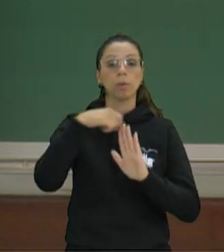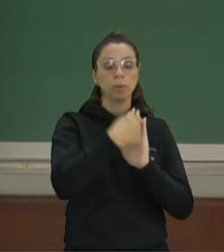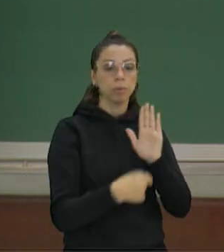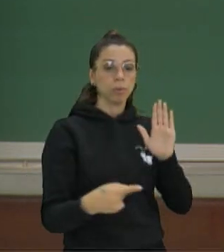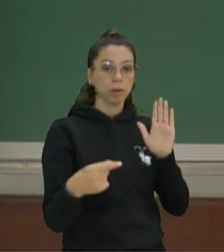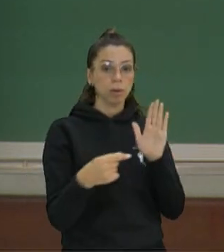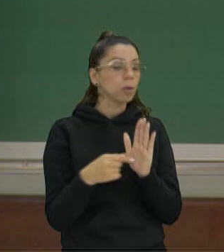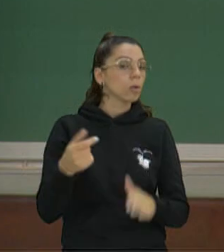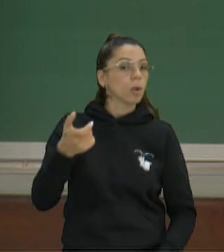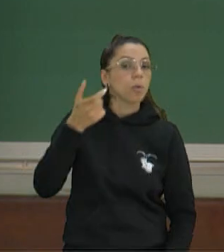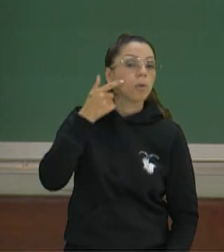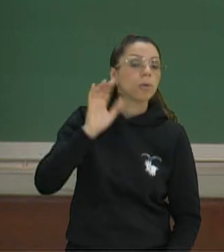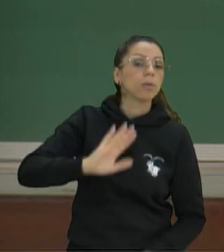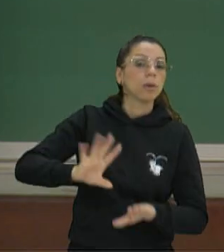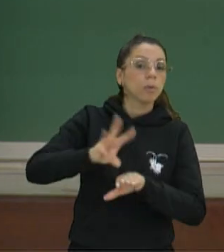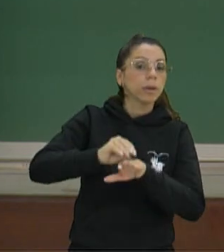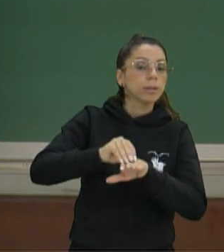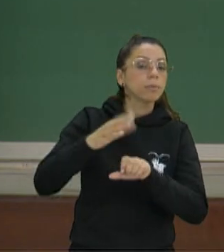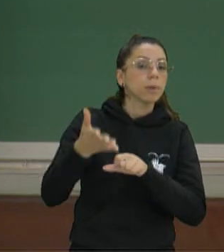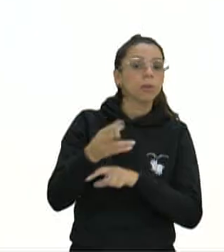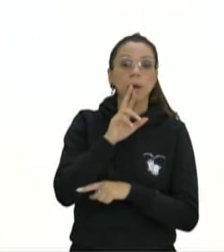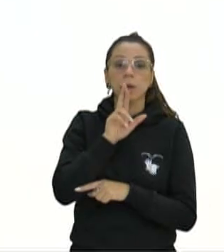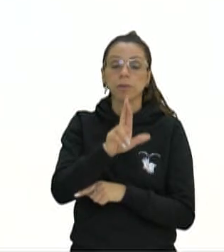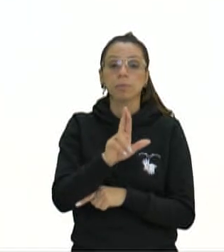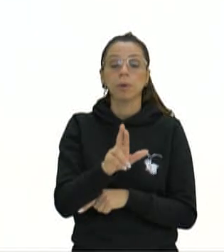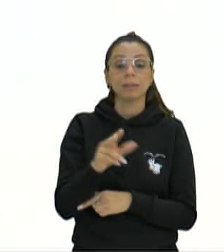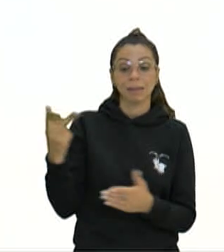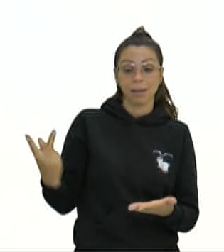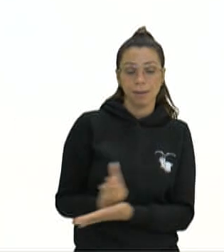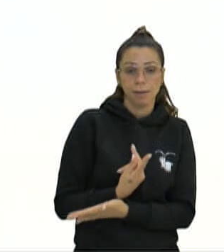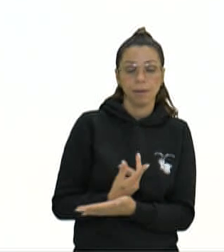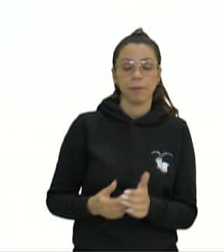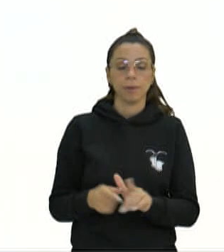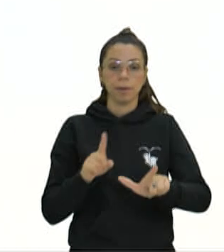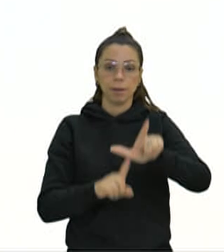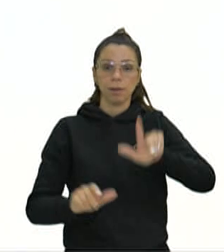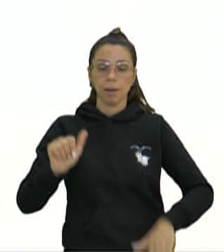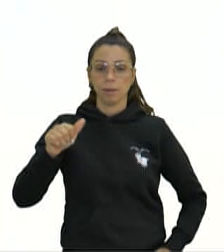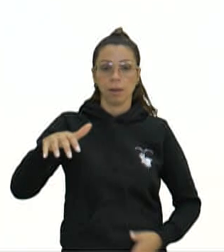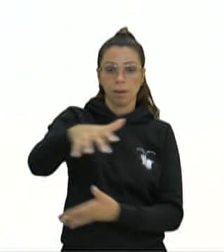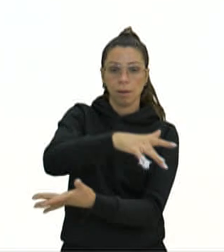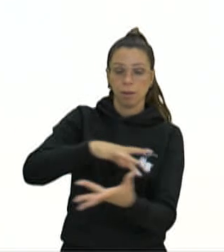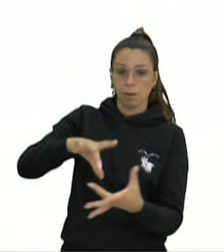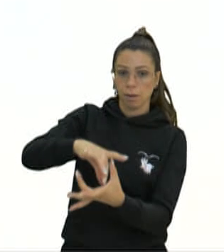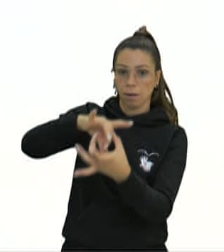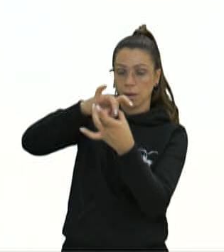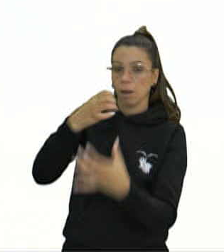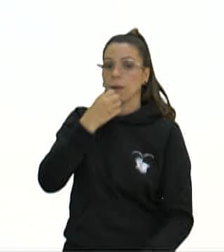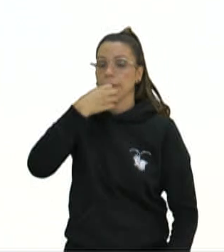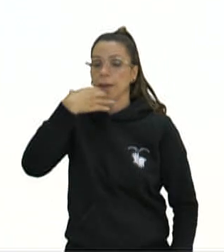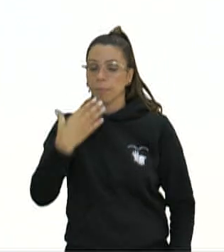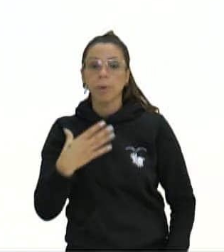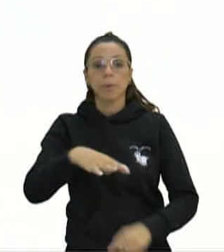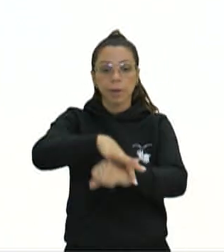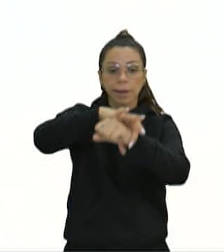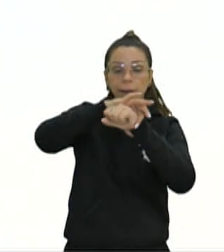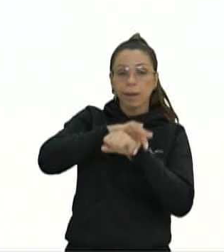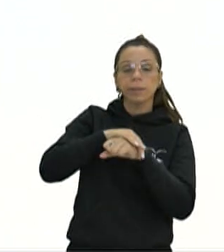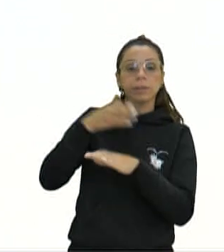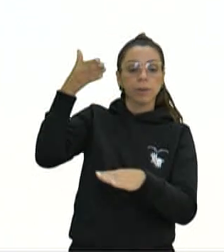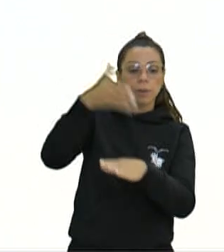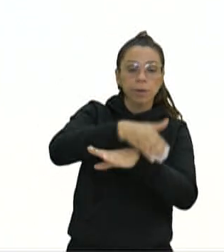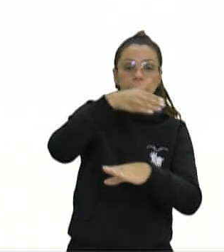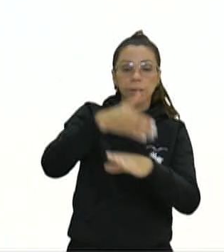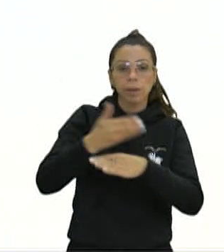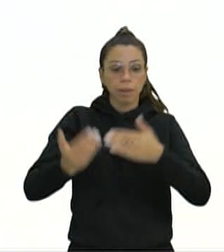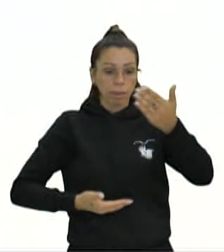resposta incorreta. Então, letra A globalização é um processo ideal para garantir o acesso a bens e serviços